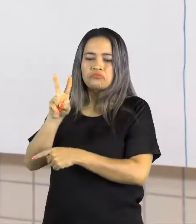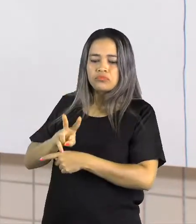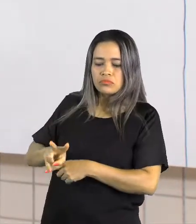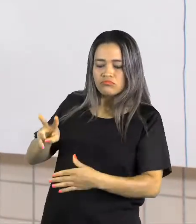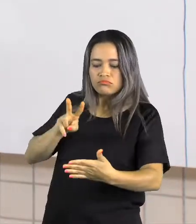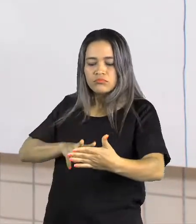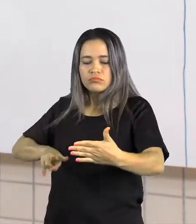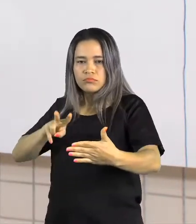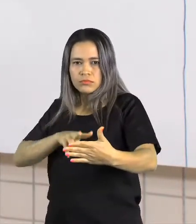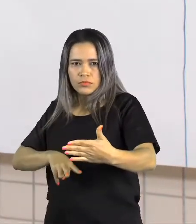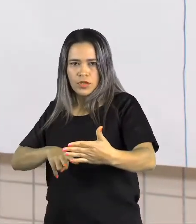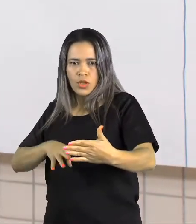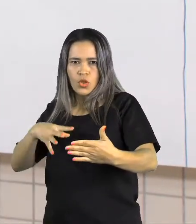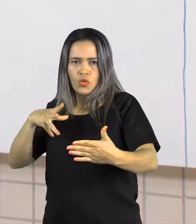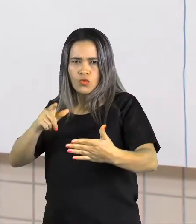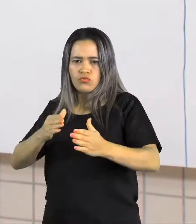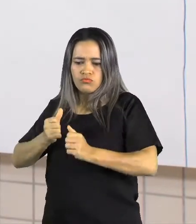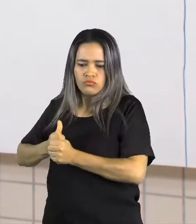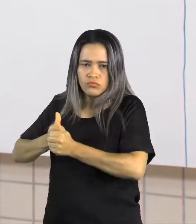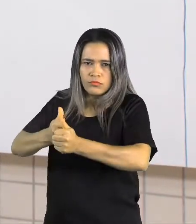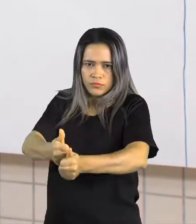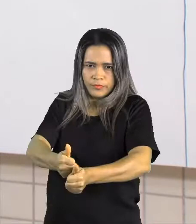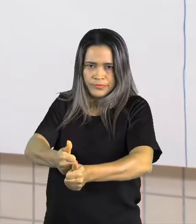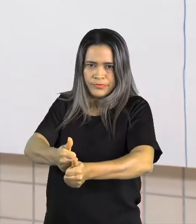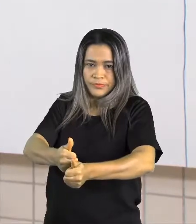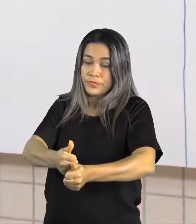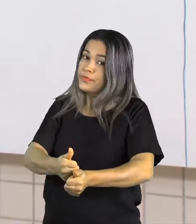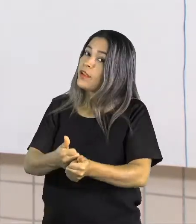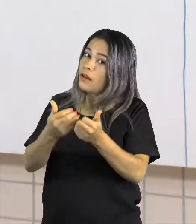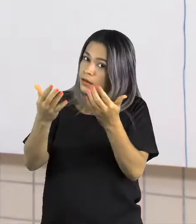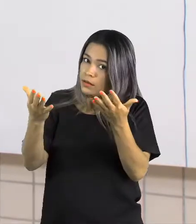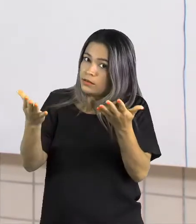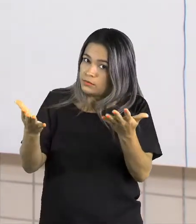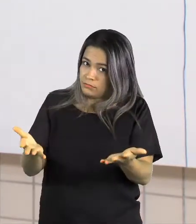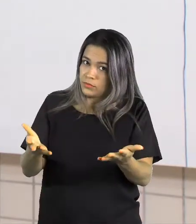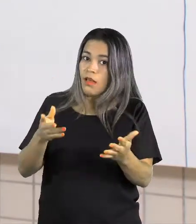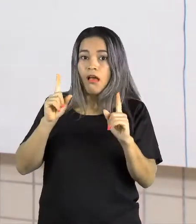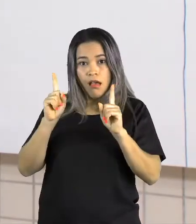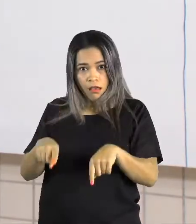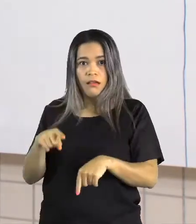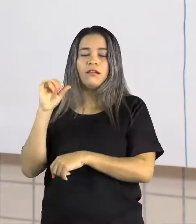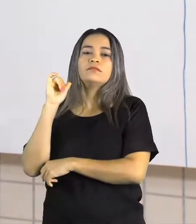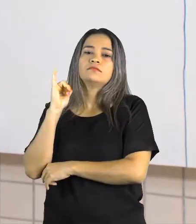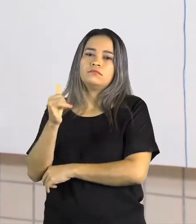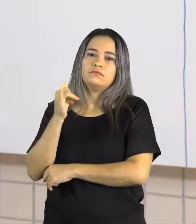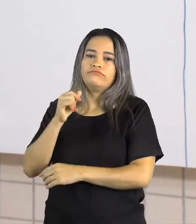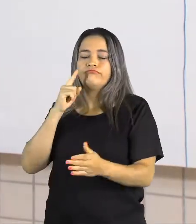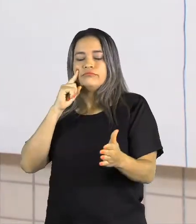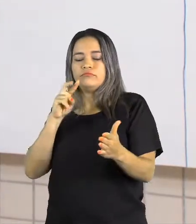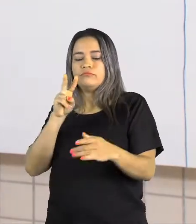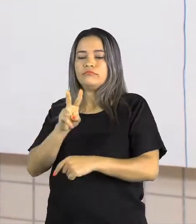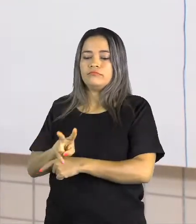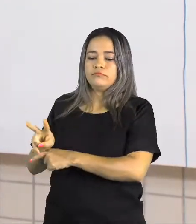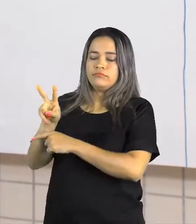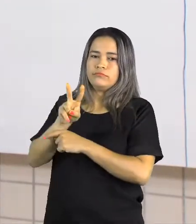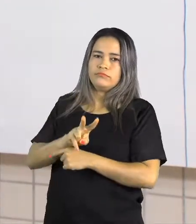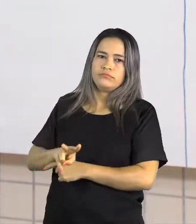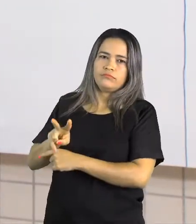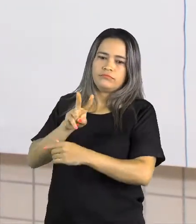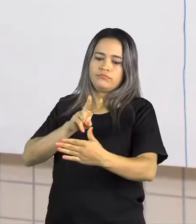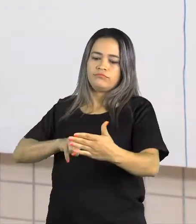observou, daquilo que você acompanhou. Isto é um relato de observação,